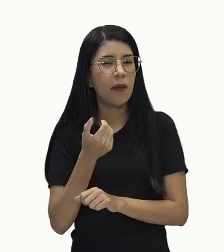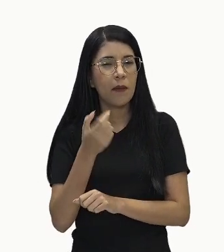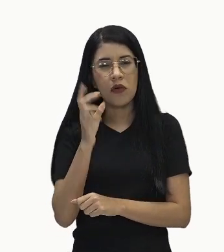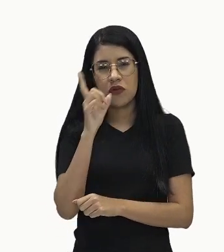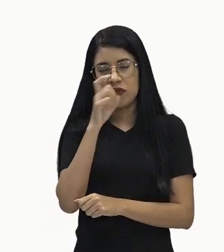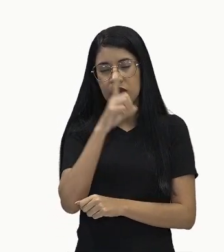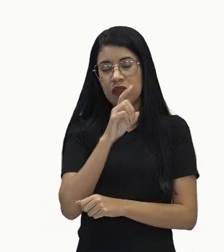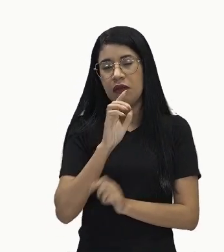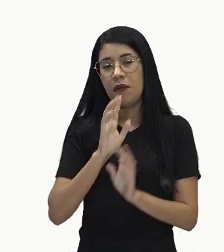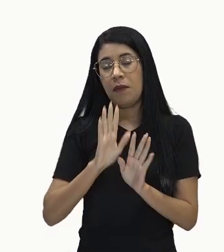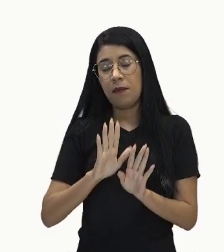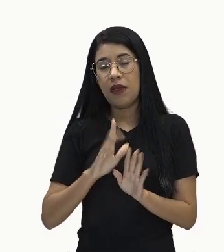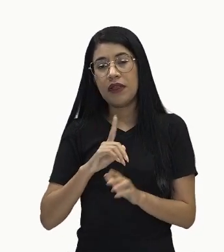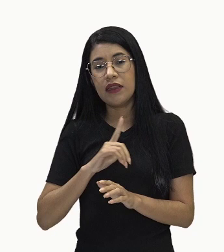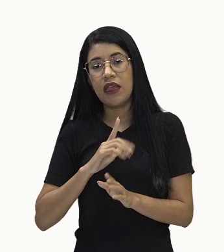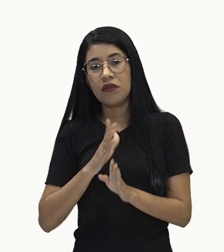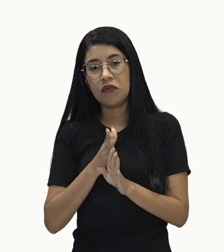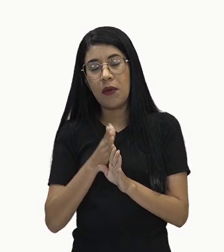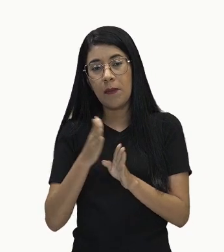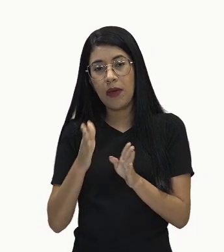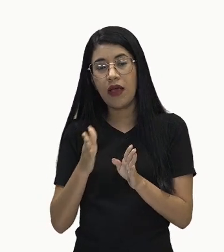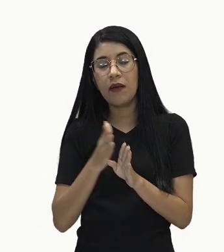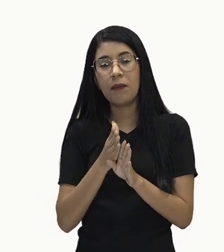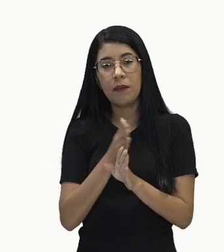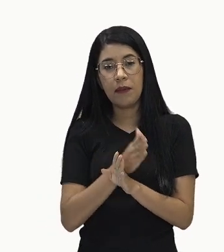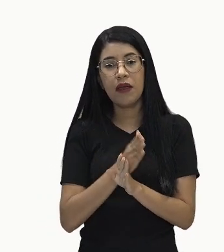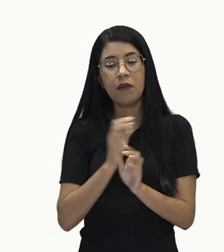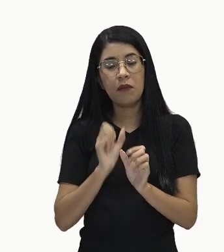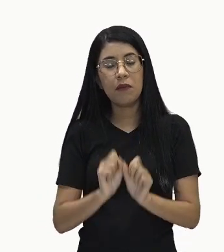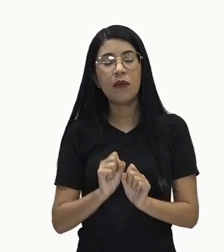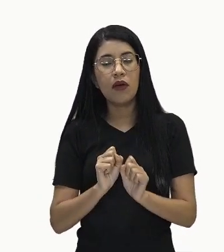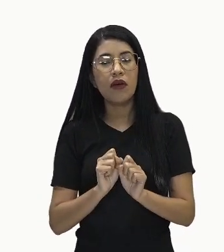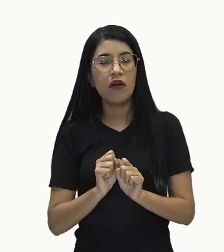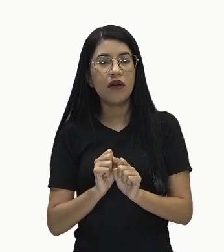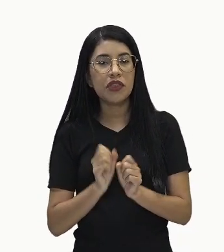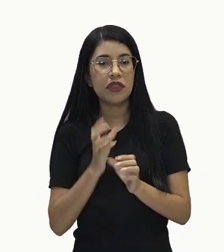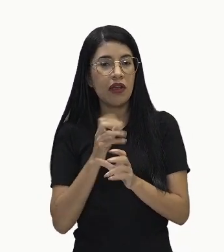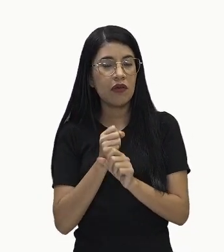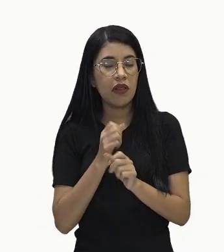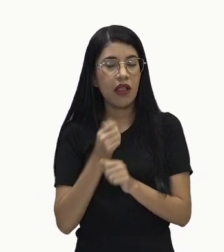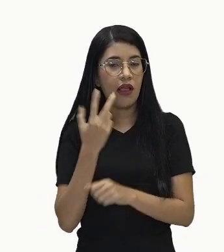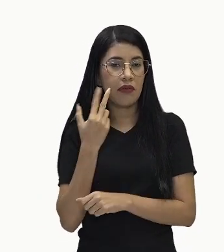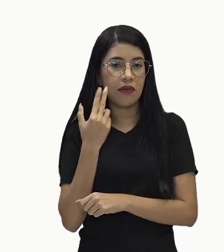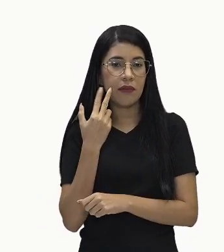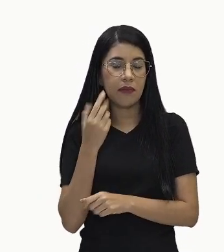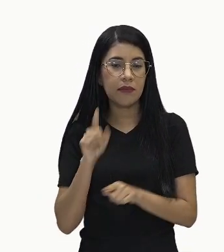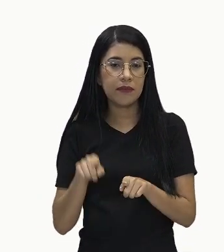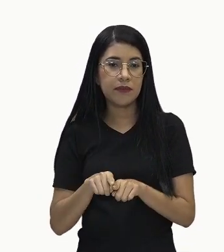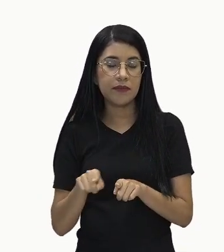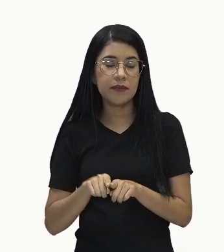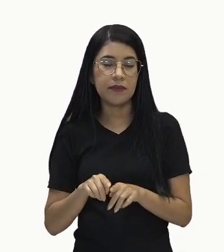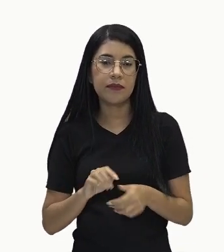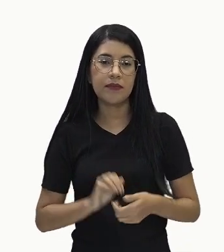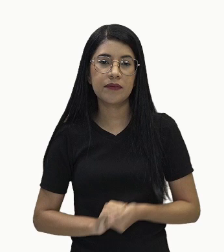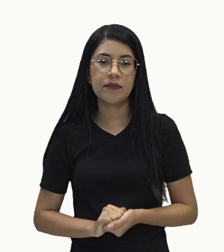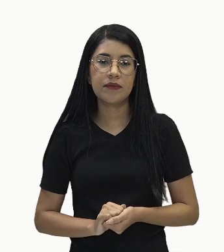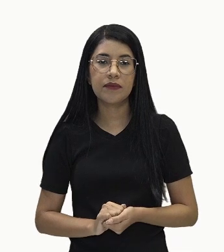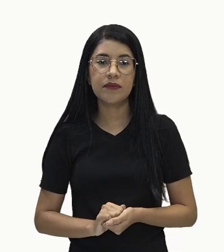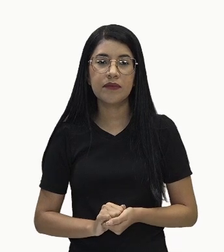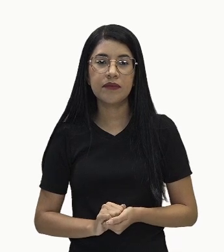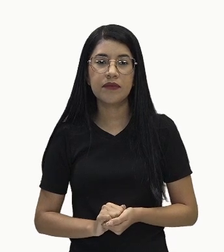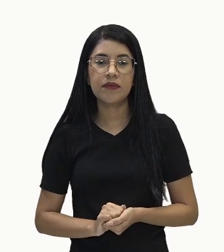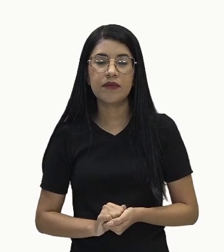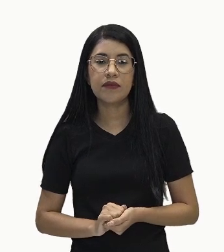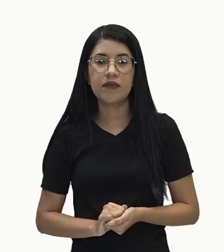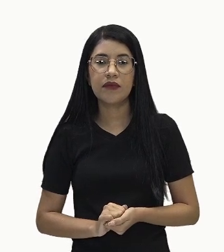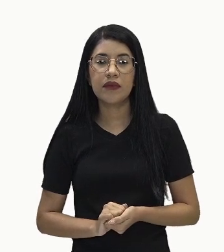os cálculos, né, nesse ponto aqui, eles vão dar um certo trabalho porque eles são extensos, mas em si são números inteiros que nos permitem